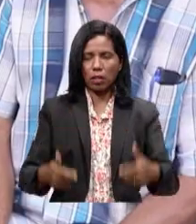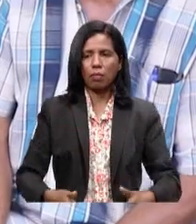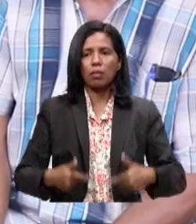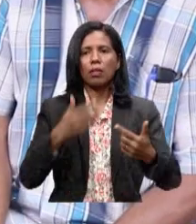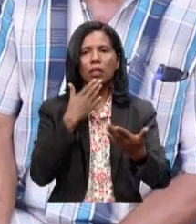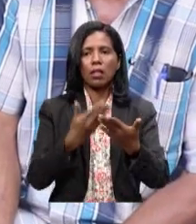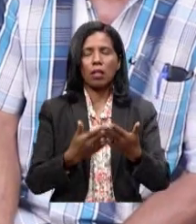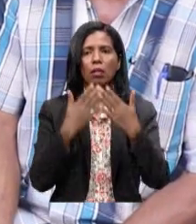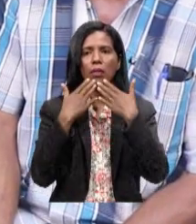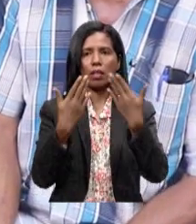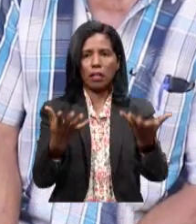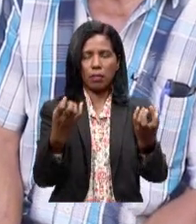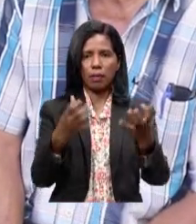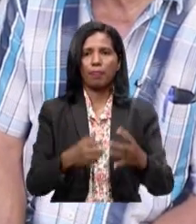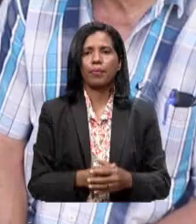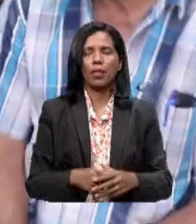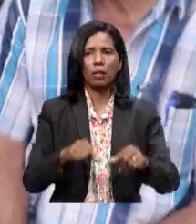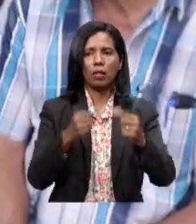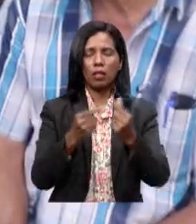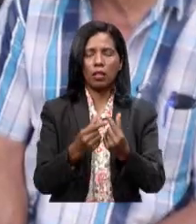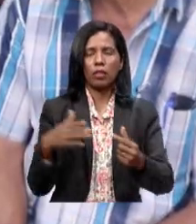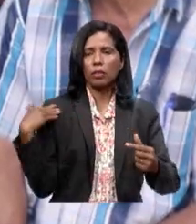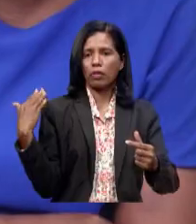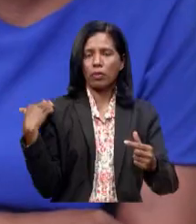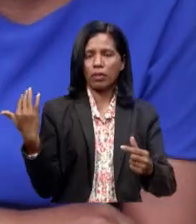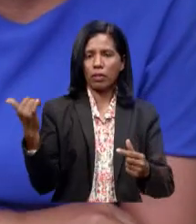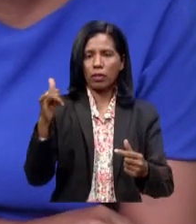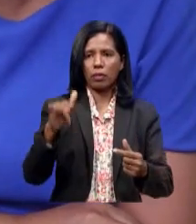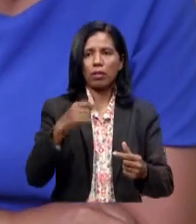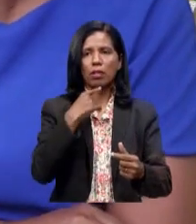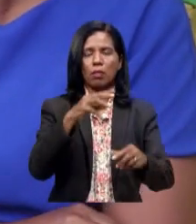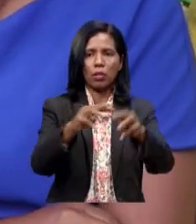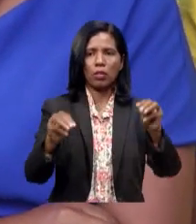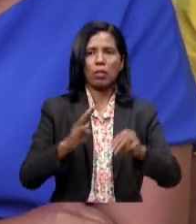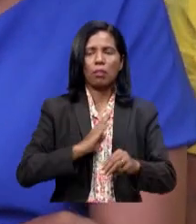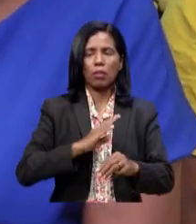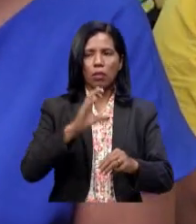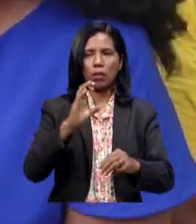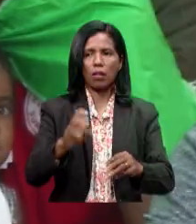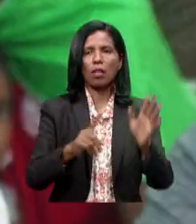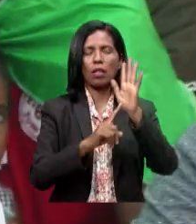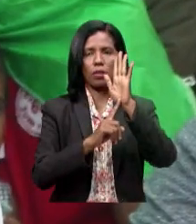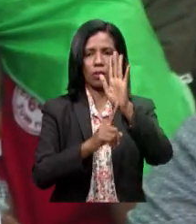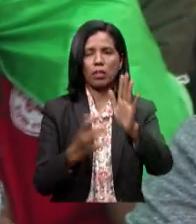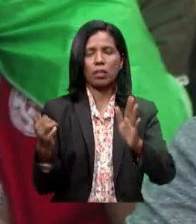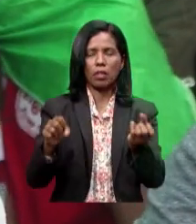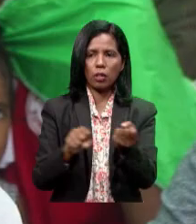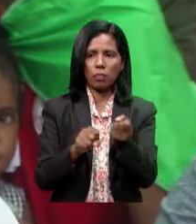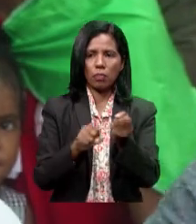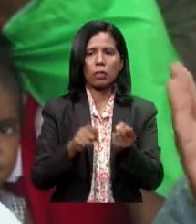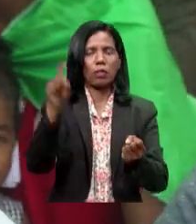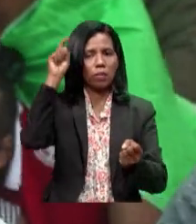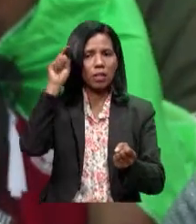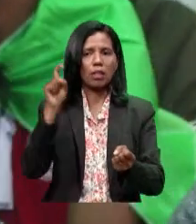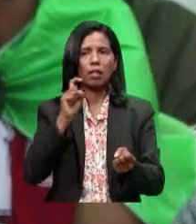Pará. Movimento Ramete em Juventude Caibada, Macassai, município Bocau Mos, ratou o seu apoio para Cairala Sanana